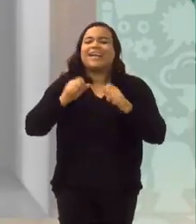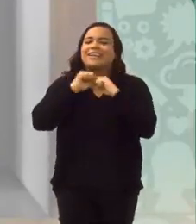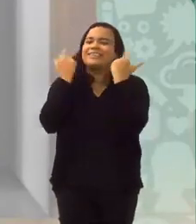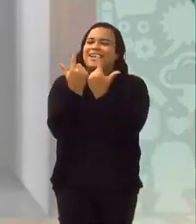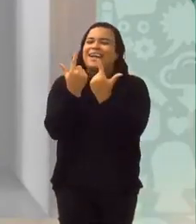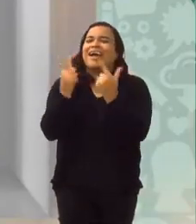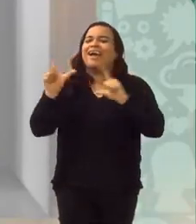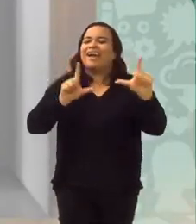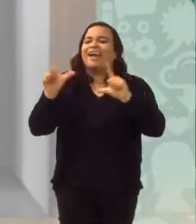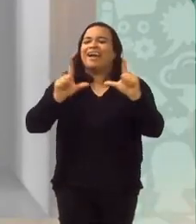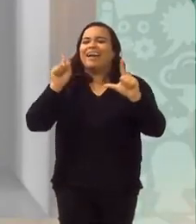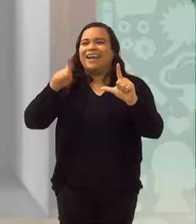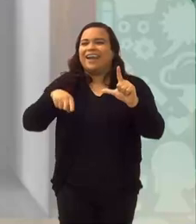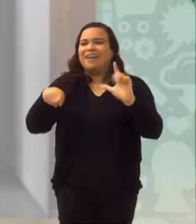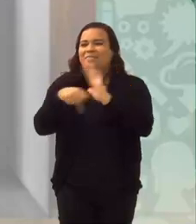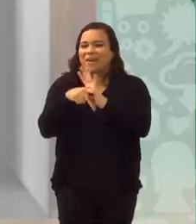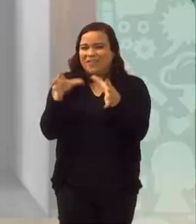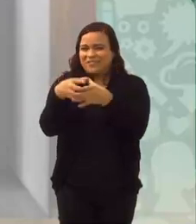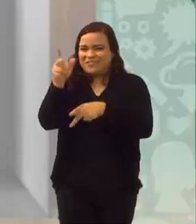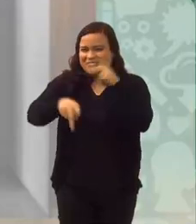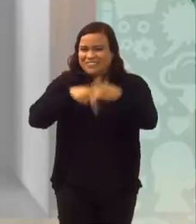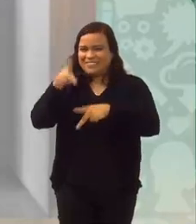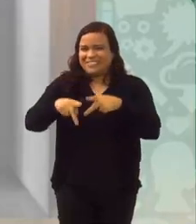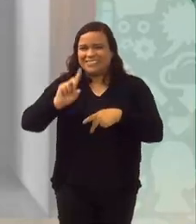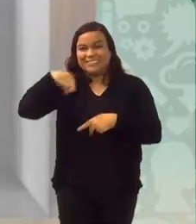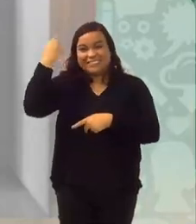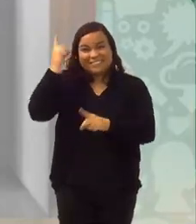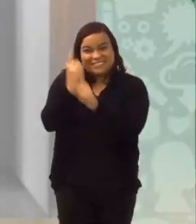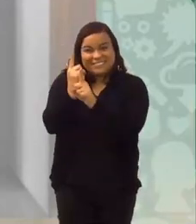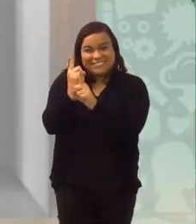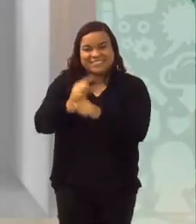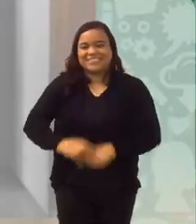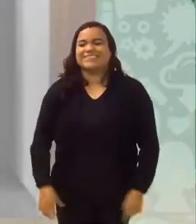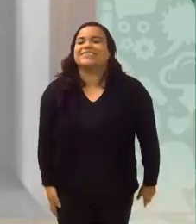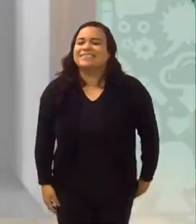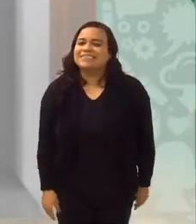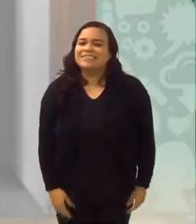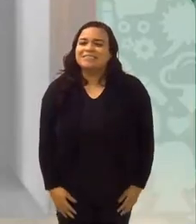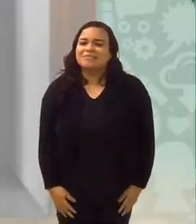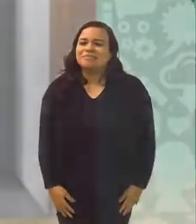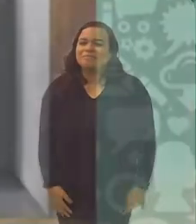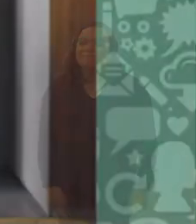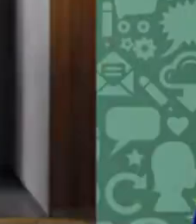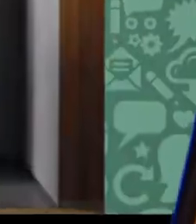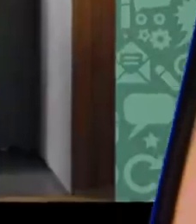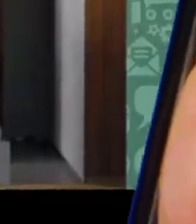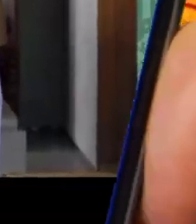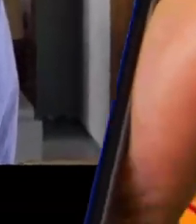curte, comenta e compartilha. TV Alerj, o canal do povo. Até a próxima.